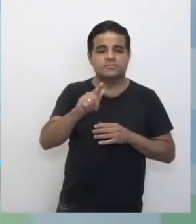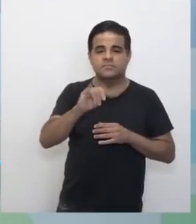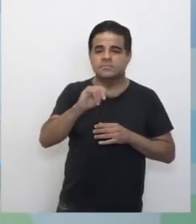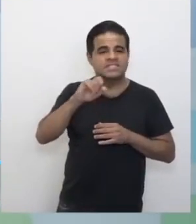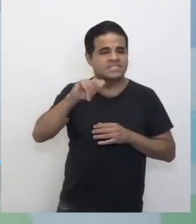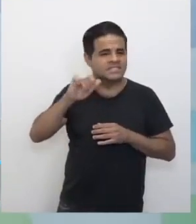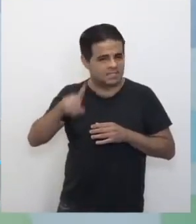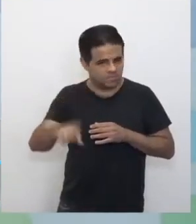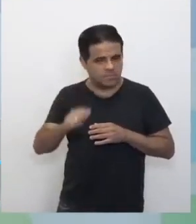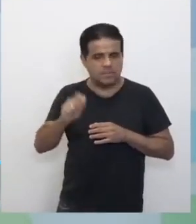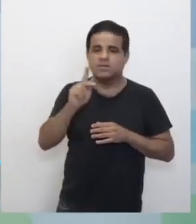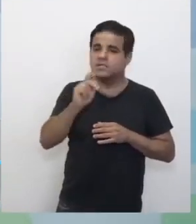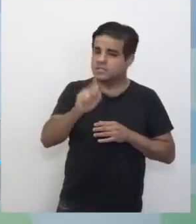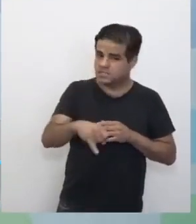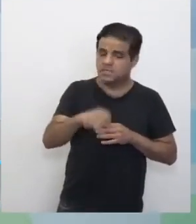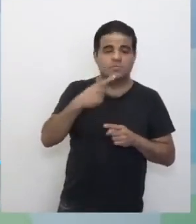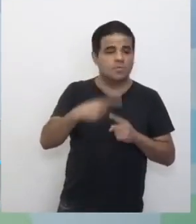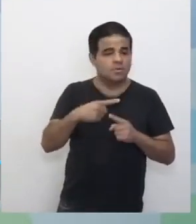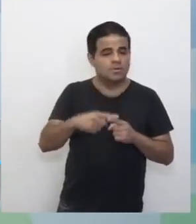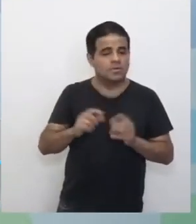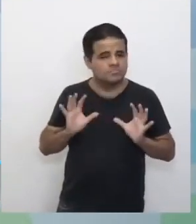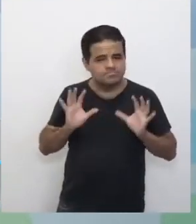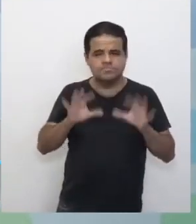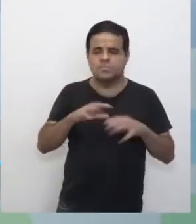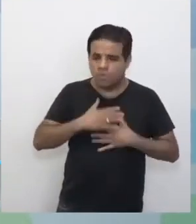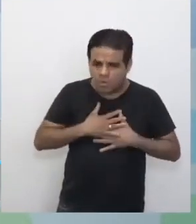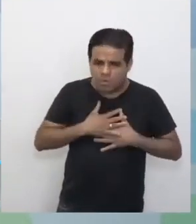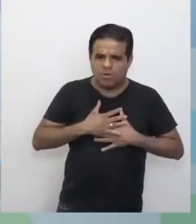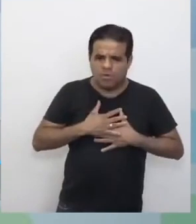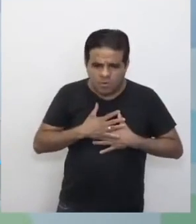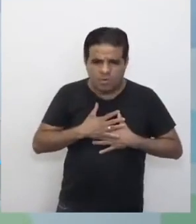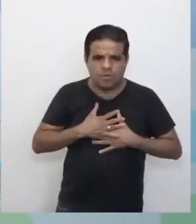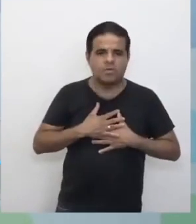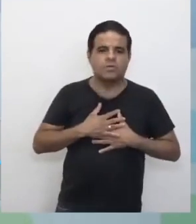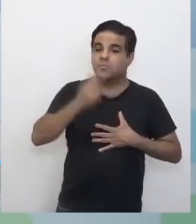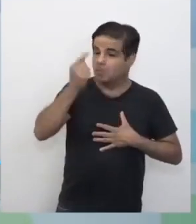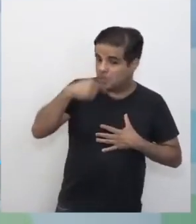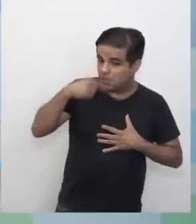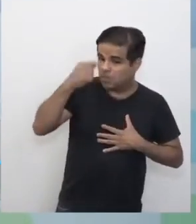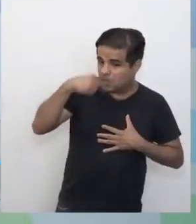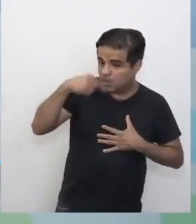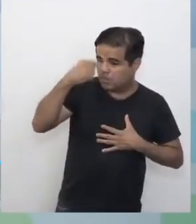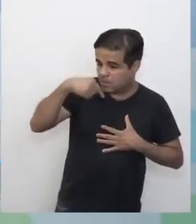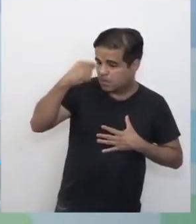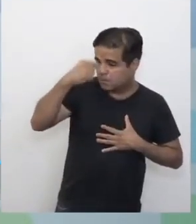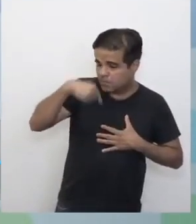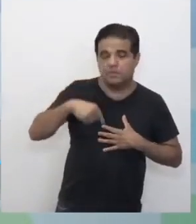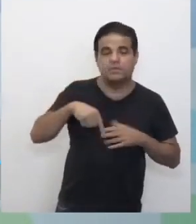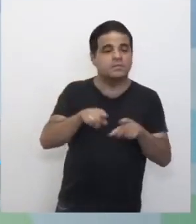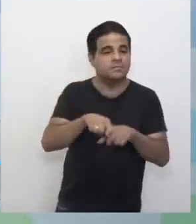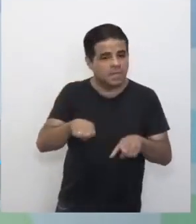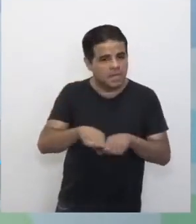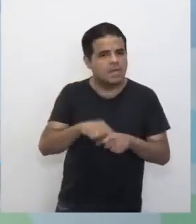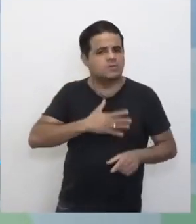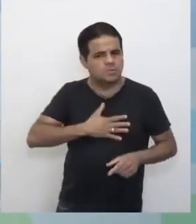Giselda, coloca assim: sim, porque causa tosse e gripe. Tosse e gripe. Interessante também. Estou gostando do 9º ano. Nossa, eles